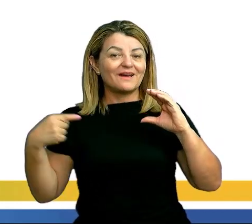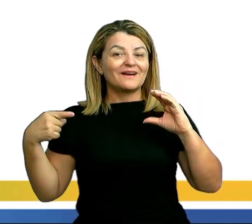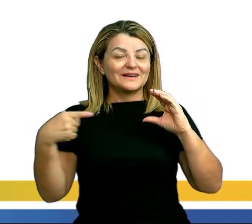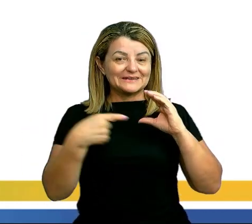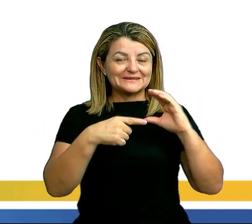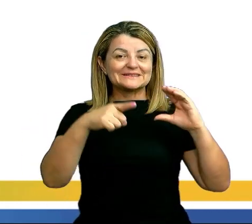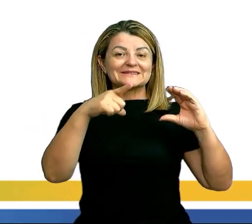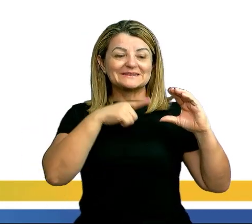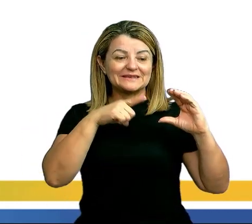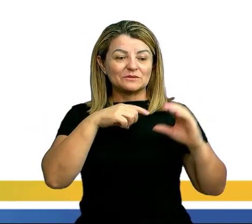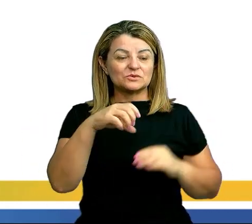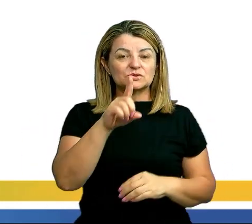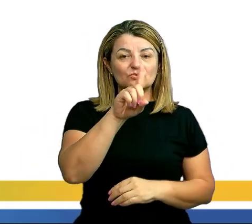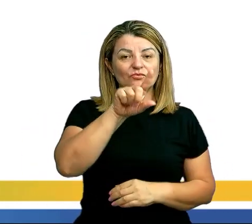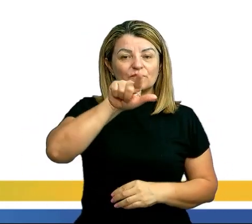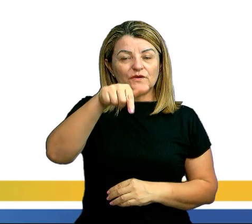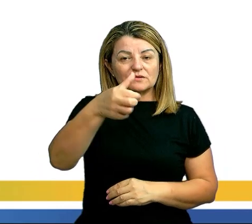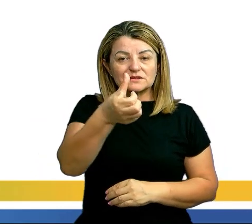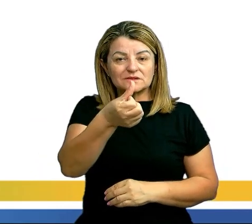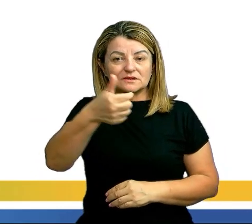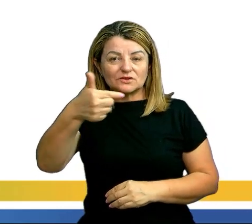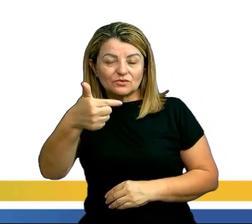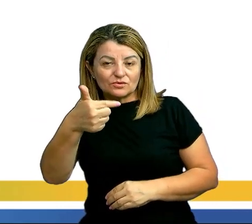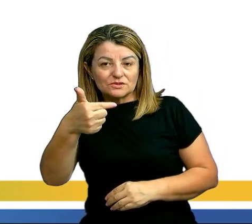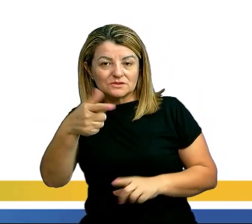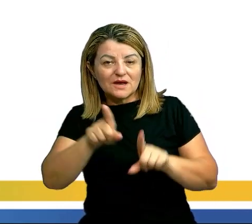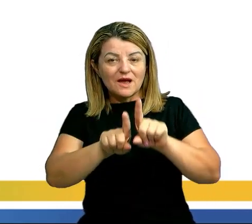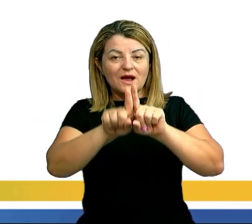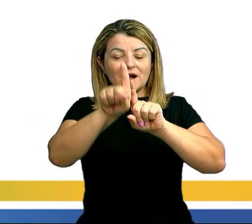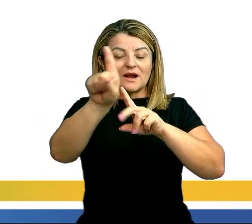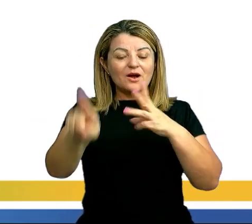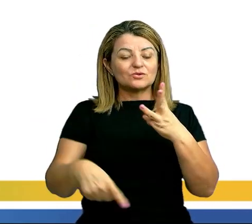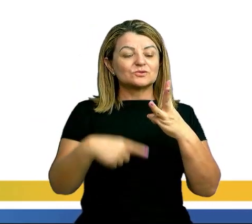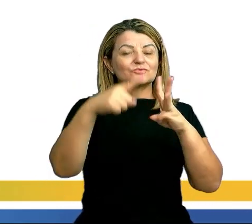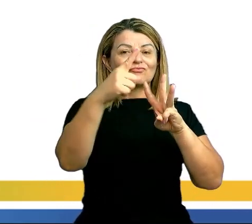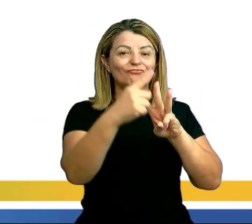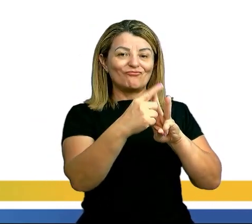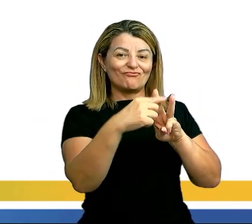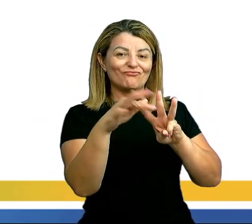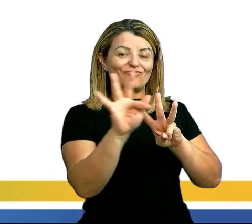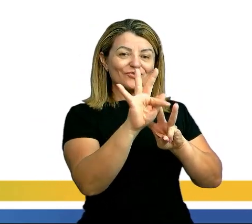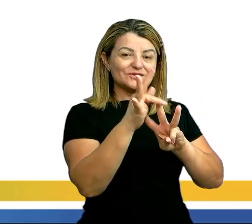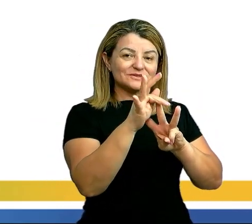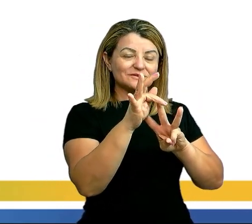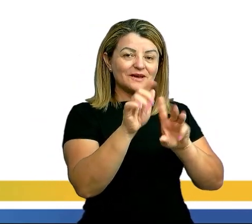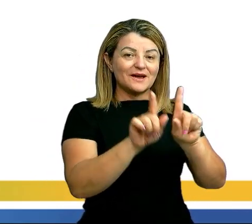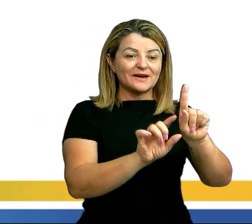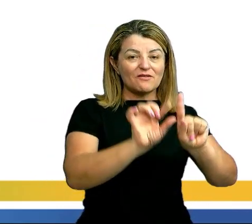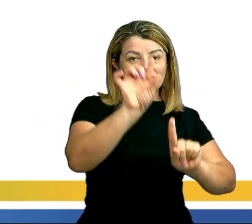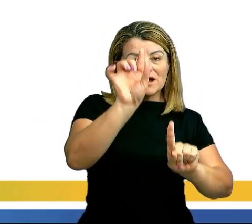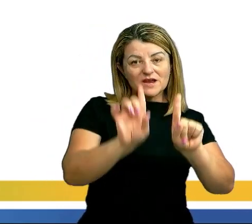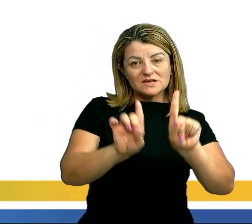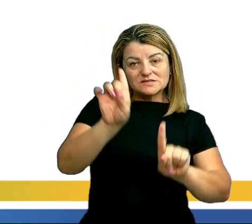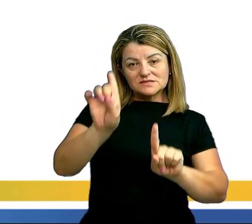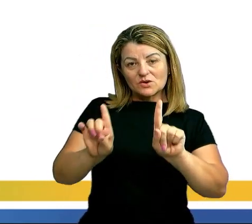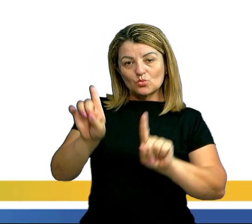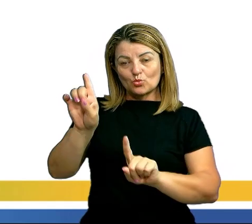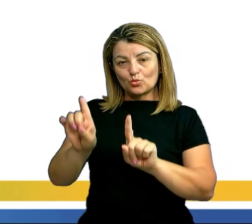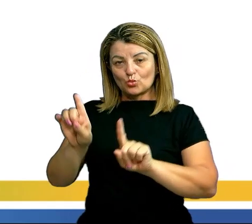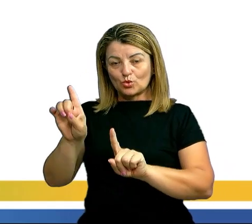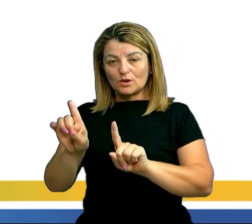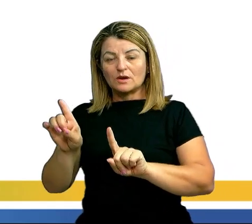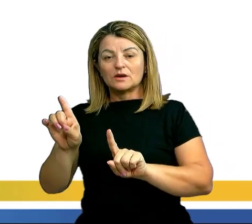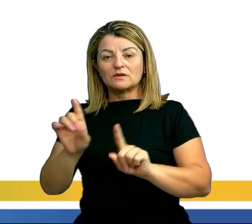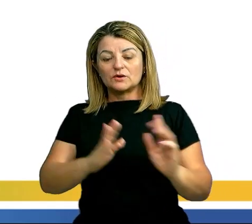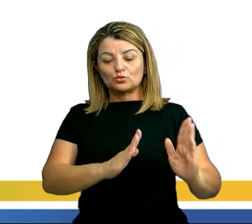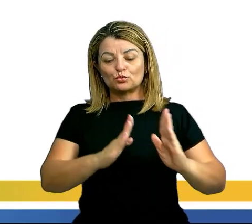C, temos aí 1,62 graus Fahrenheit, que corresponde justamente a essa variação de temperatura que ocorrerá